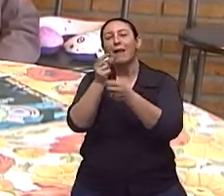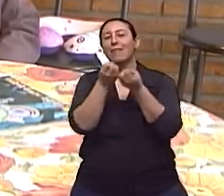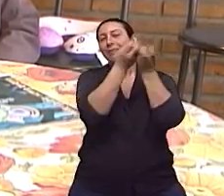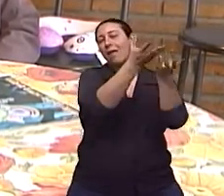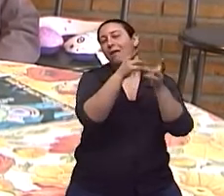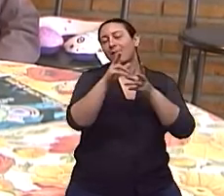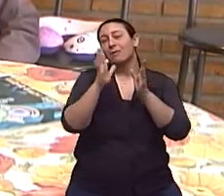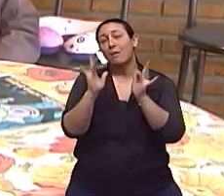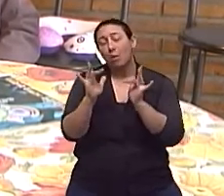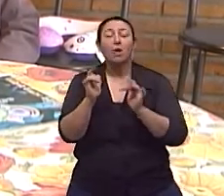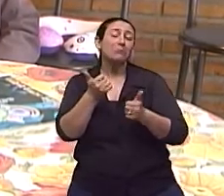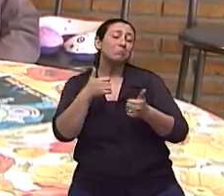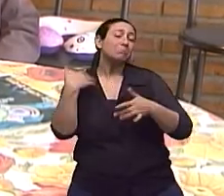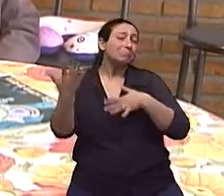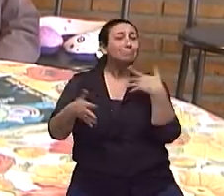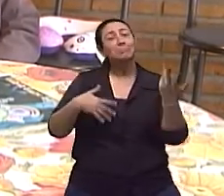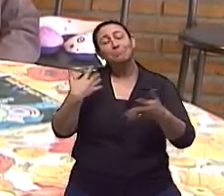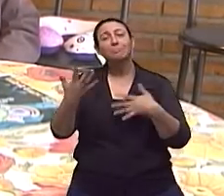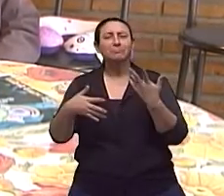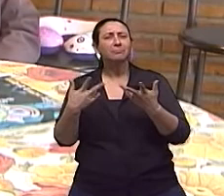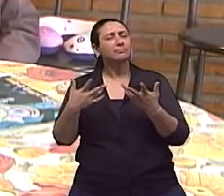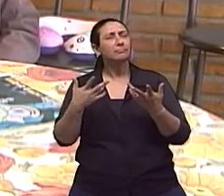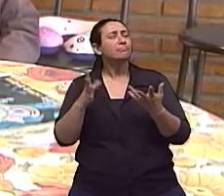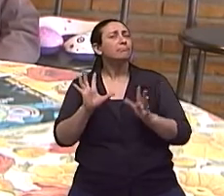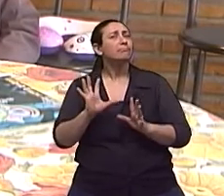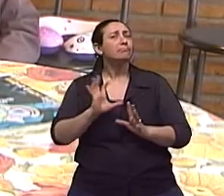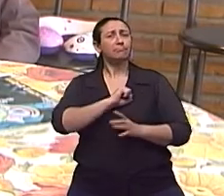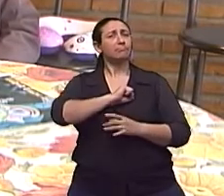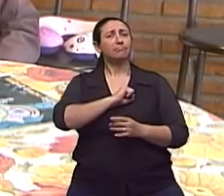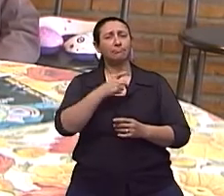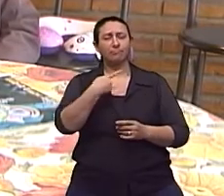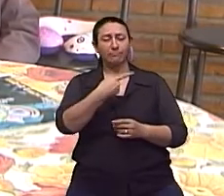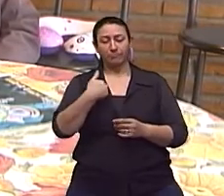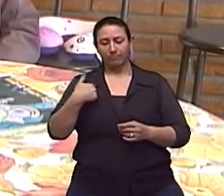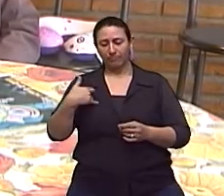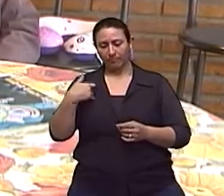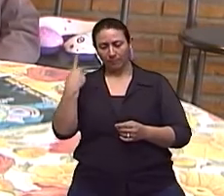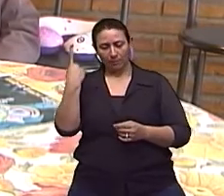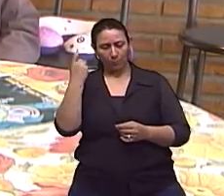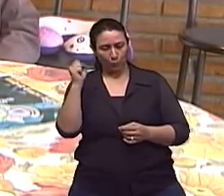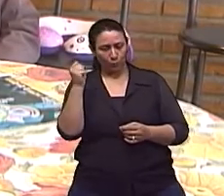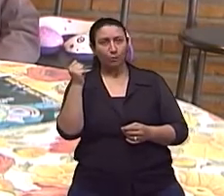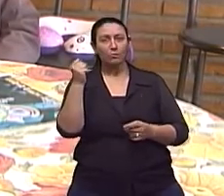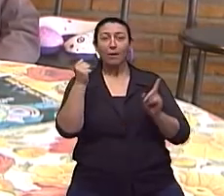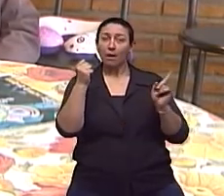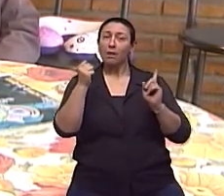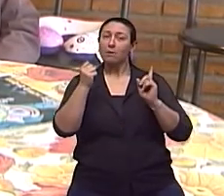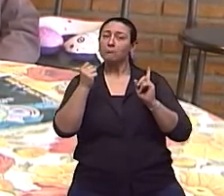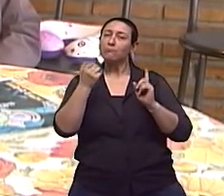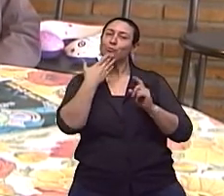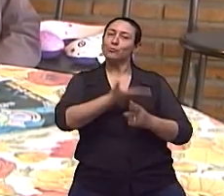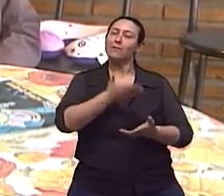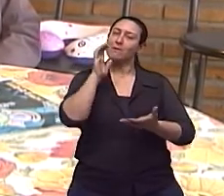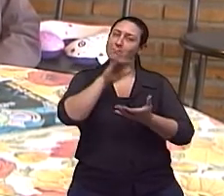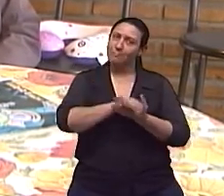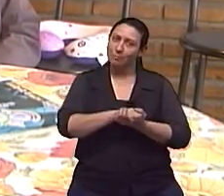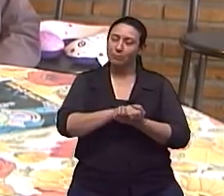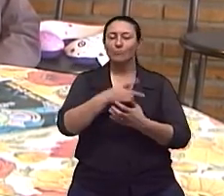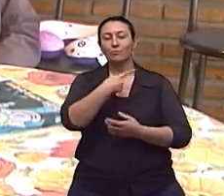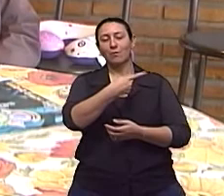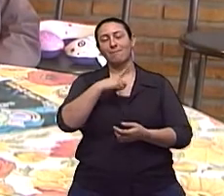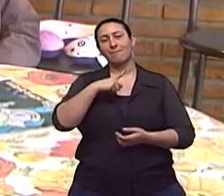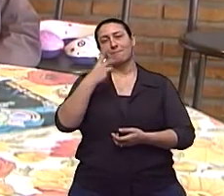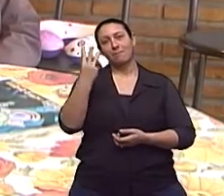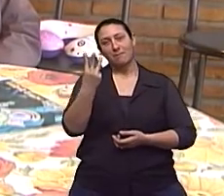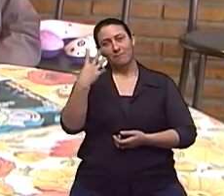namorada e aí foi indo e nós dois nos apaixonamos quando eu tinha 18 anos ele me pediu em casamento tivemos